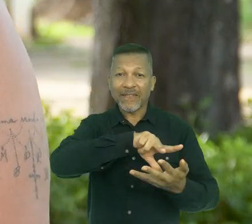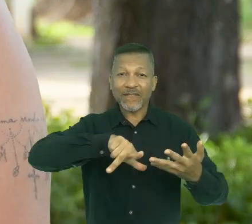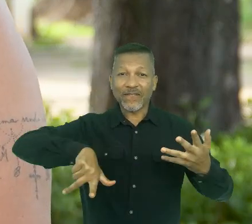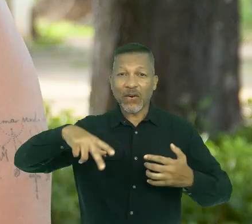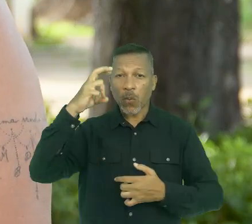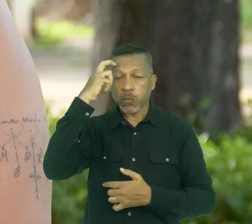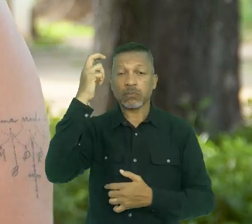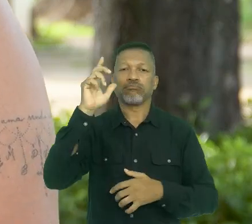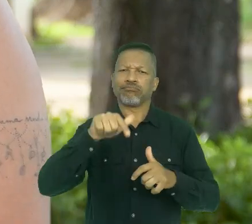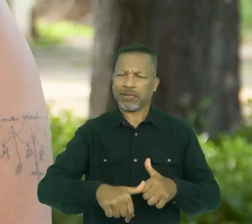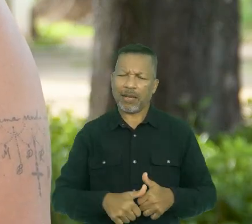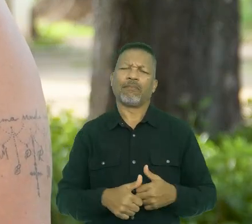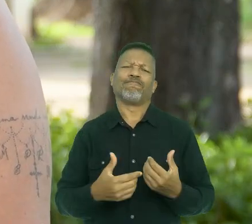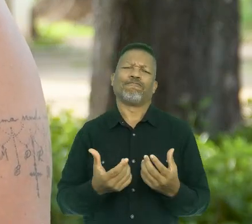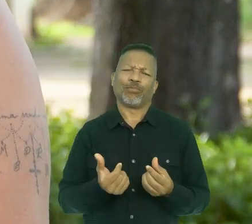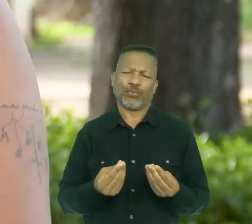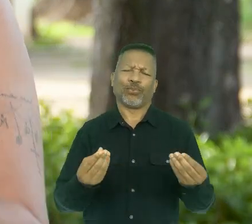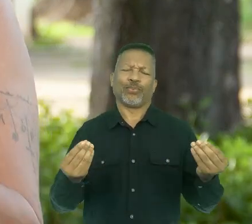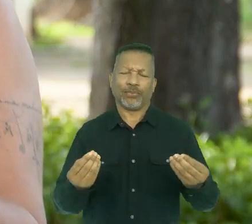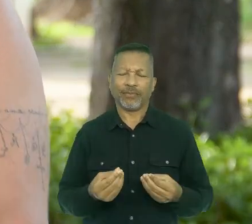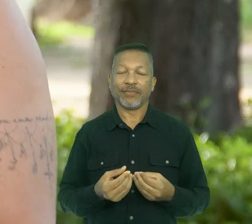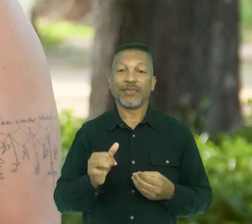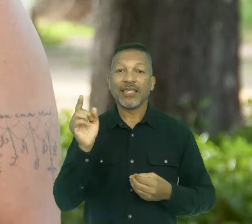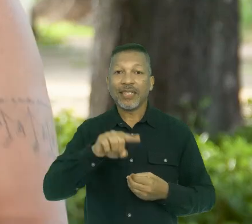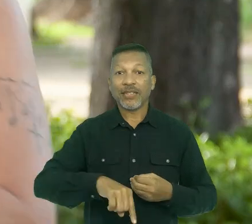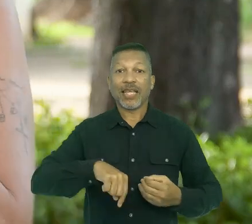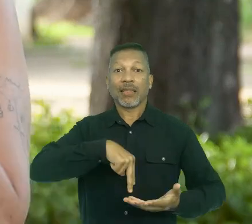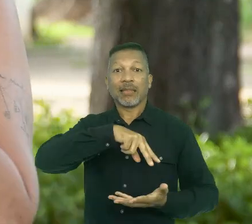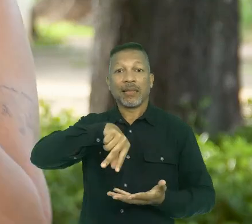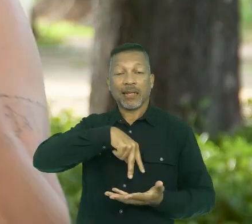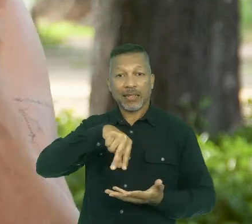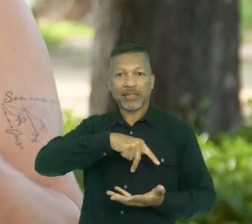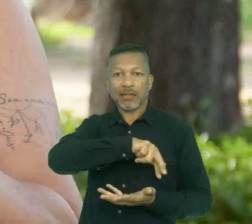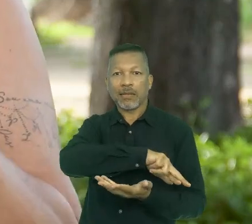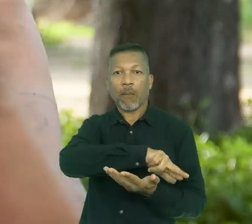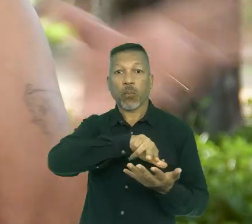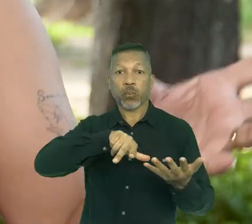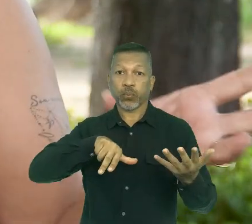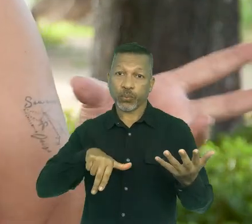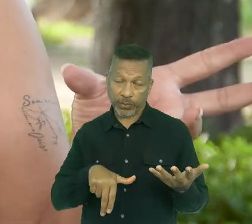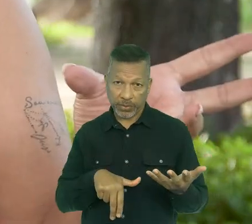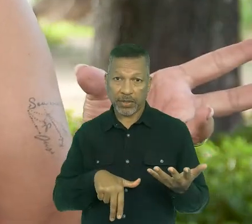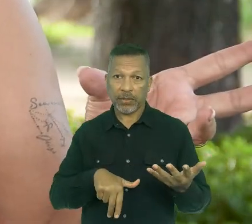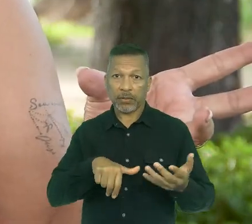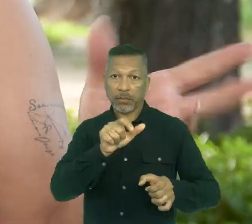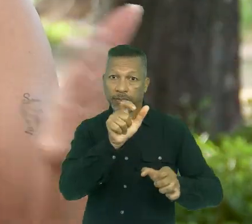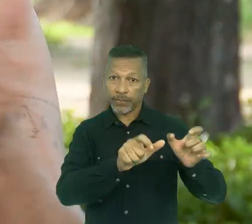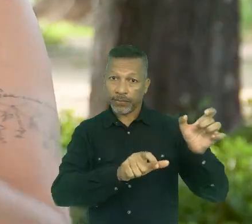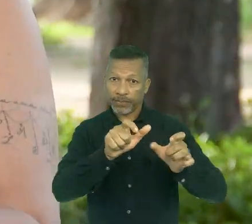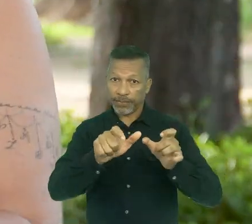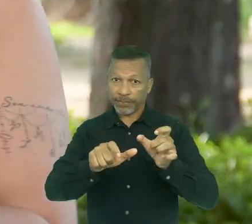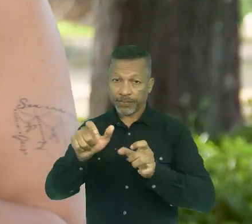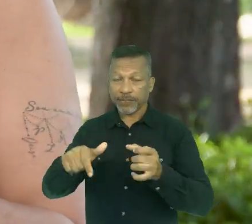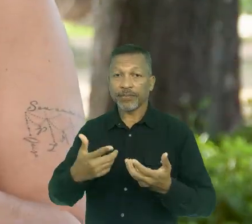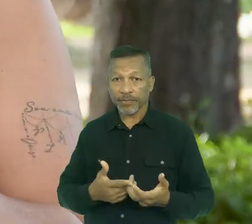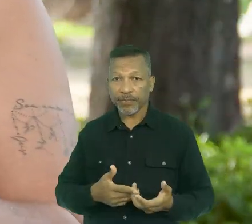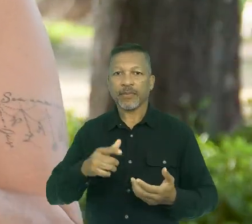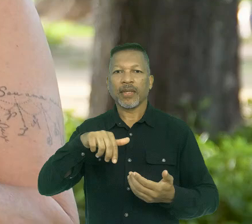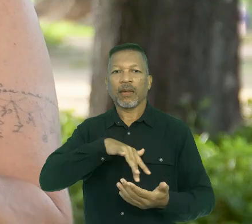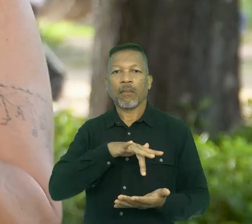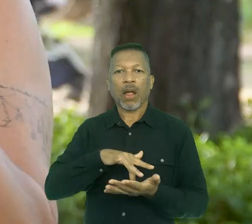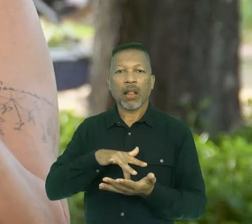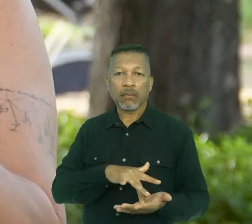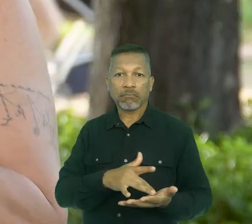muito grande, muito grande. Então você tem dança de várias especialidades, né? Você vê o